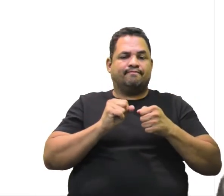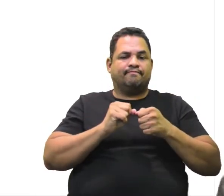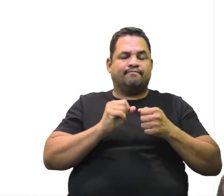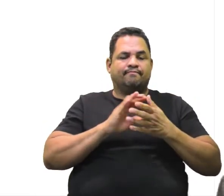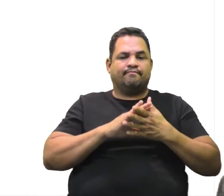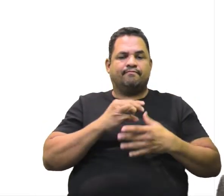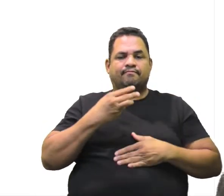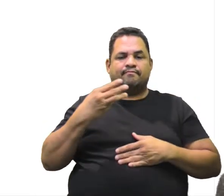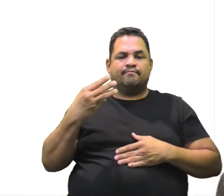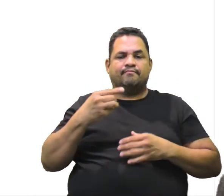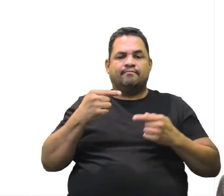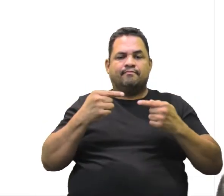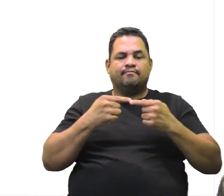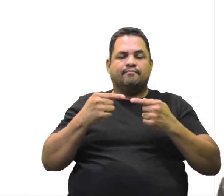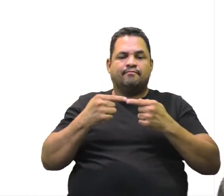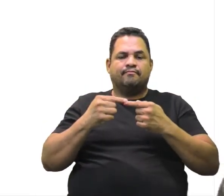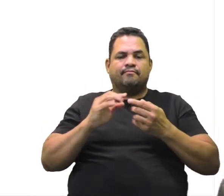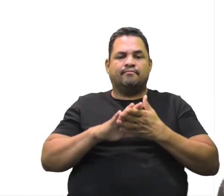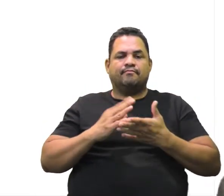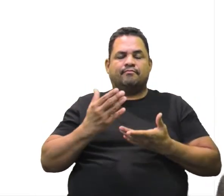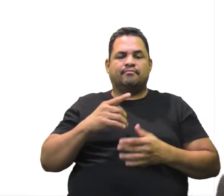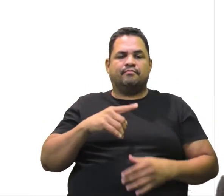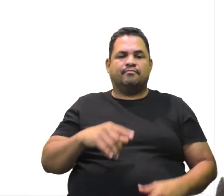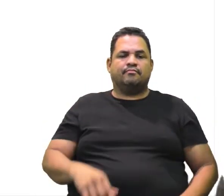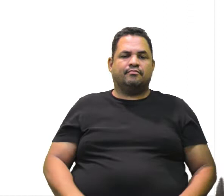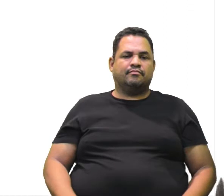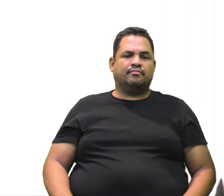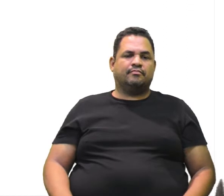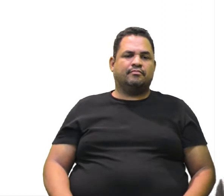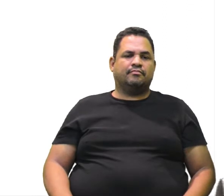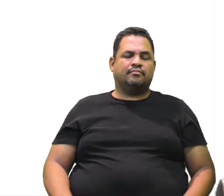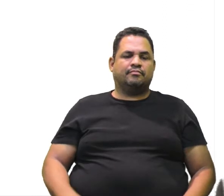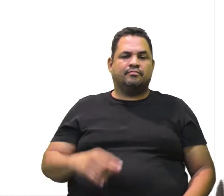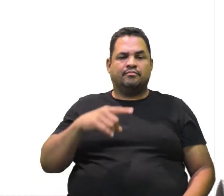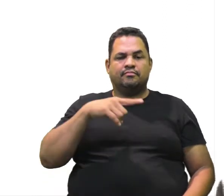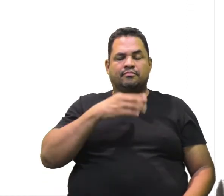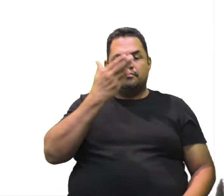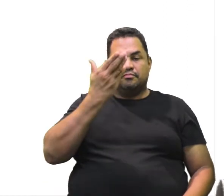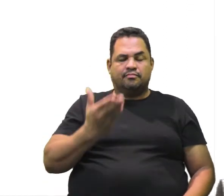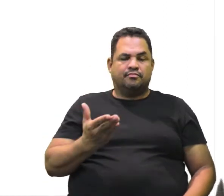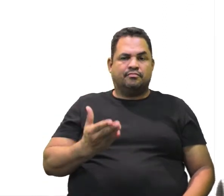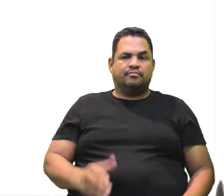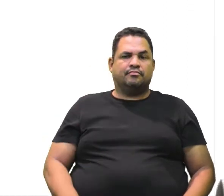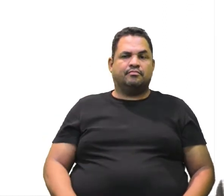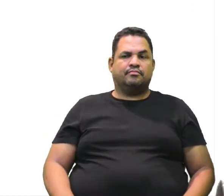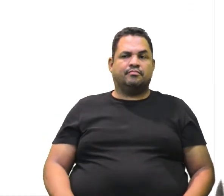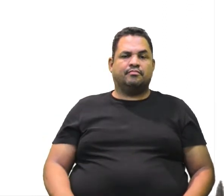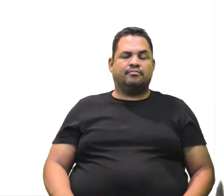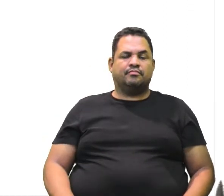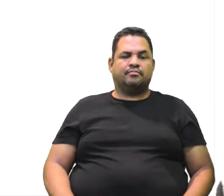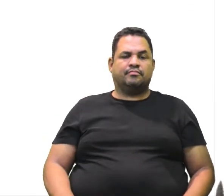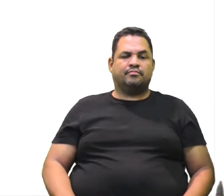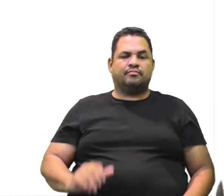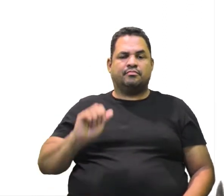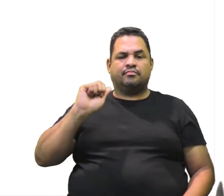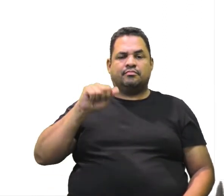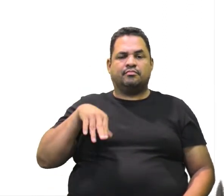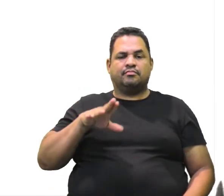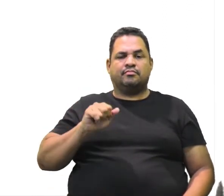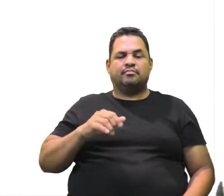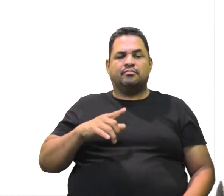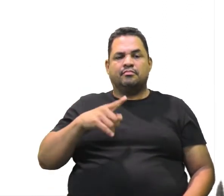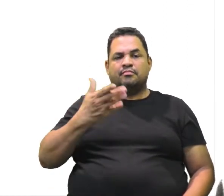octeto. Sobra 2 pares de elétrons. Então, nesse caso, as aminas